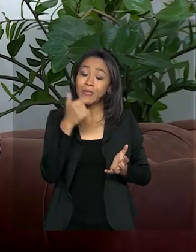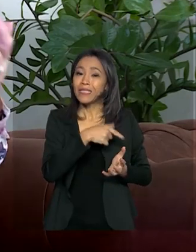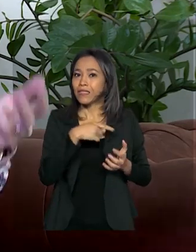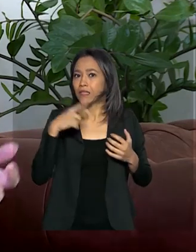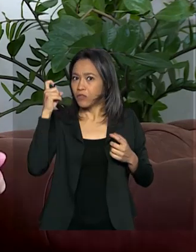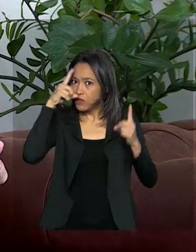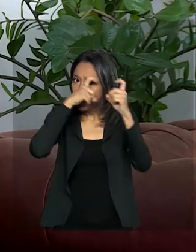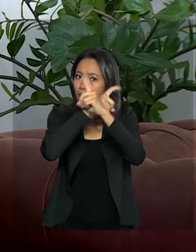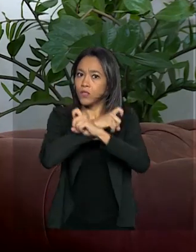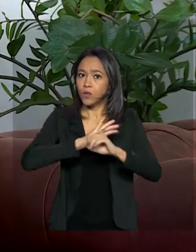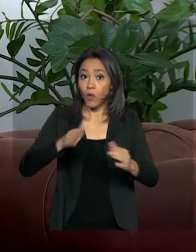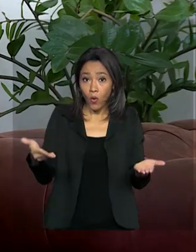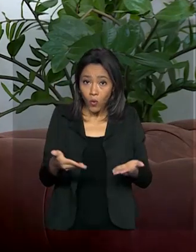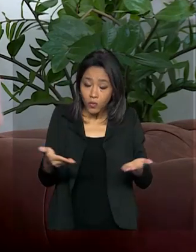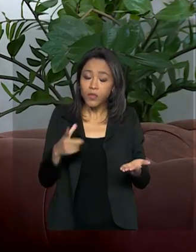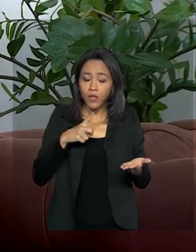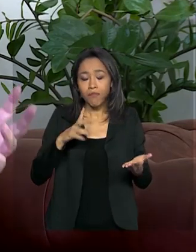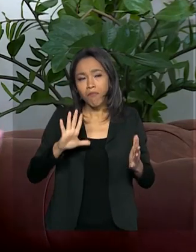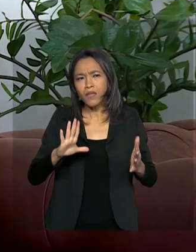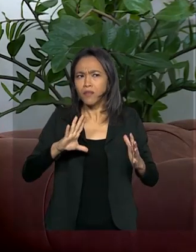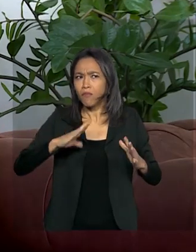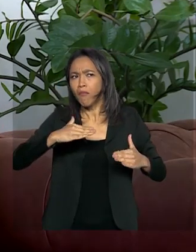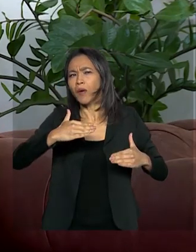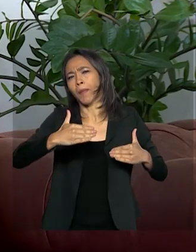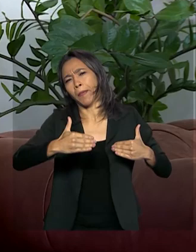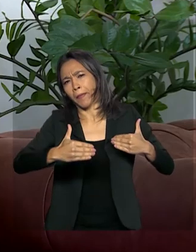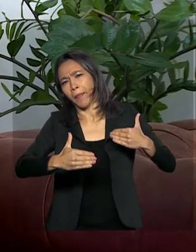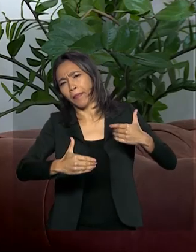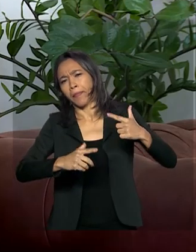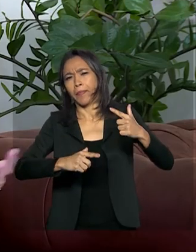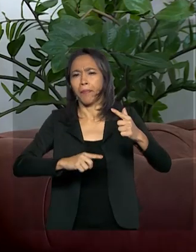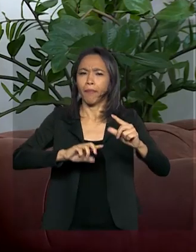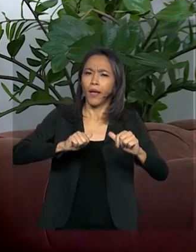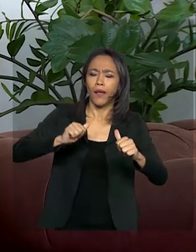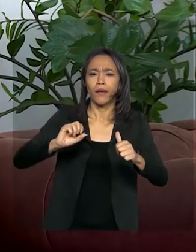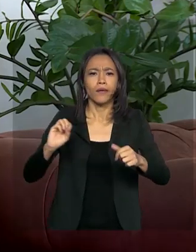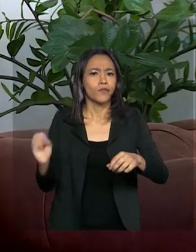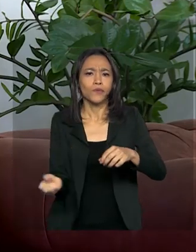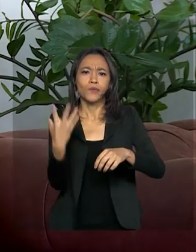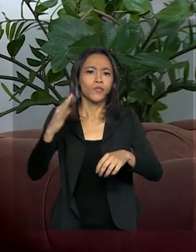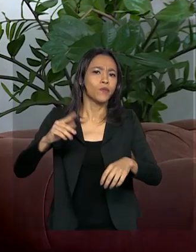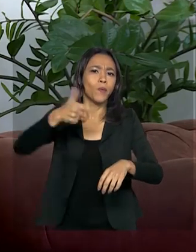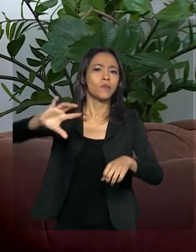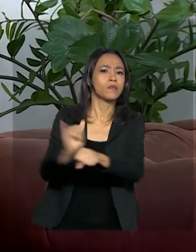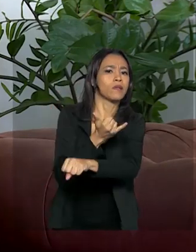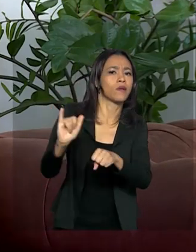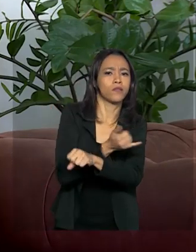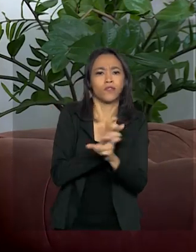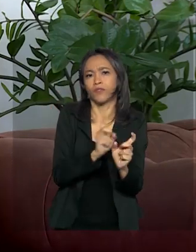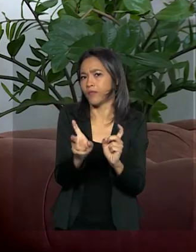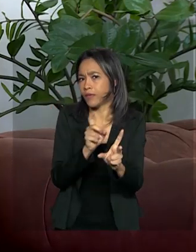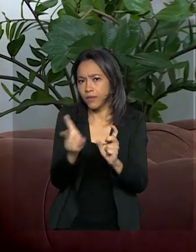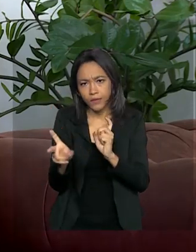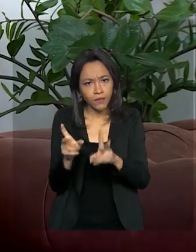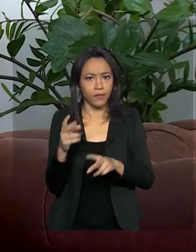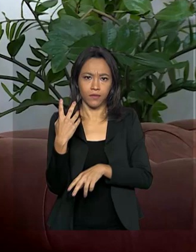muita dificuldade hoje tem dificuldade mas as coisas estão a se acomodando novas maneiras de comercialização estão